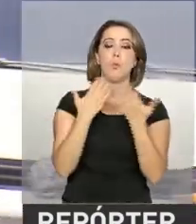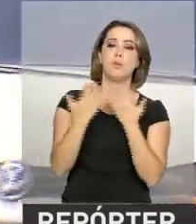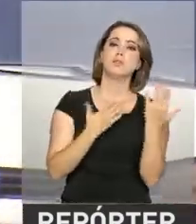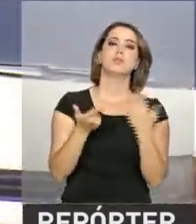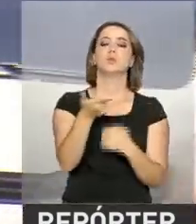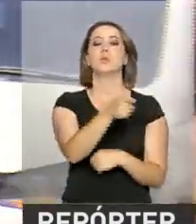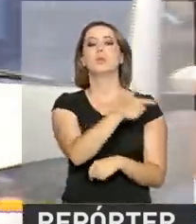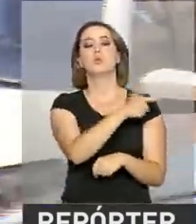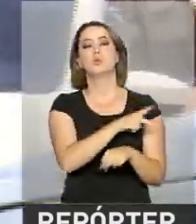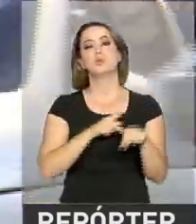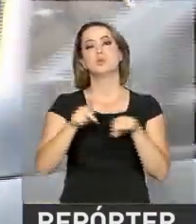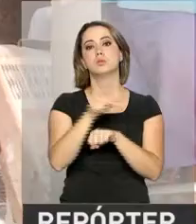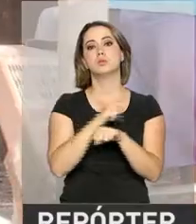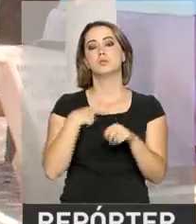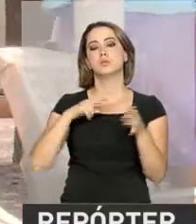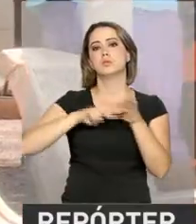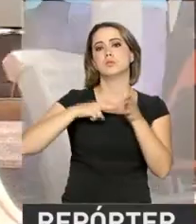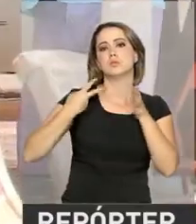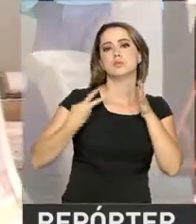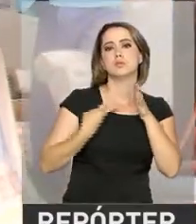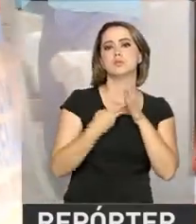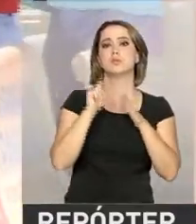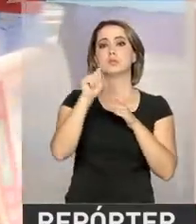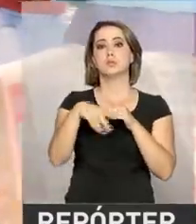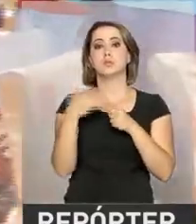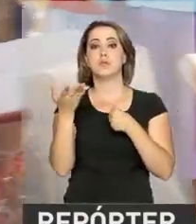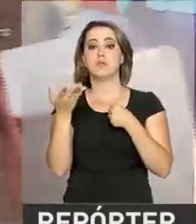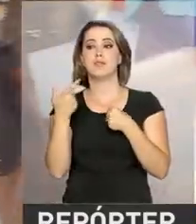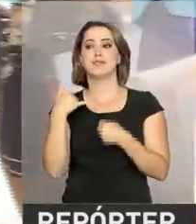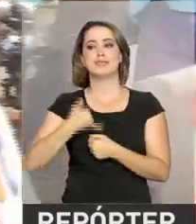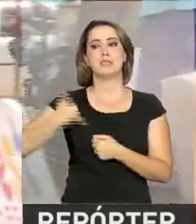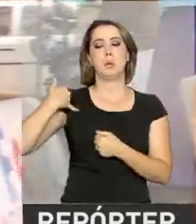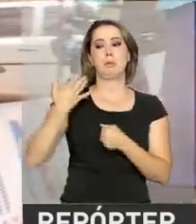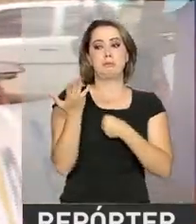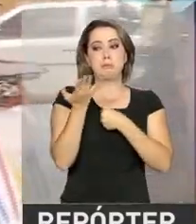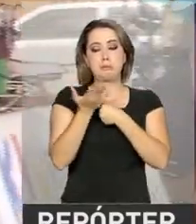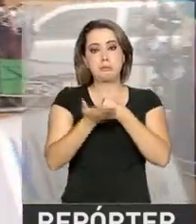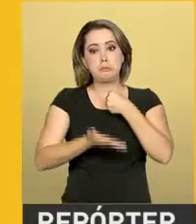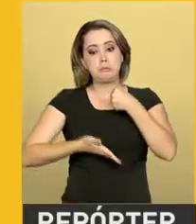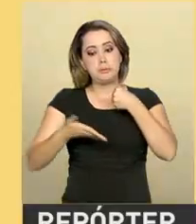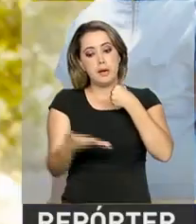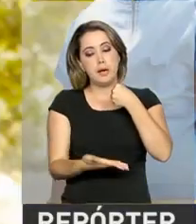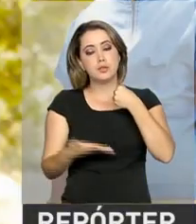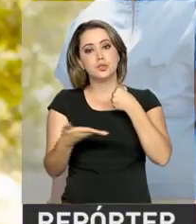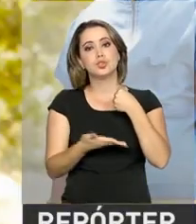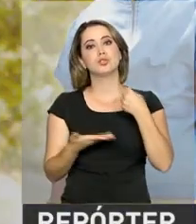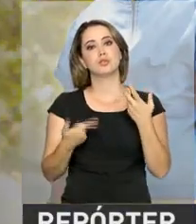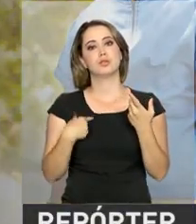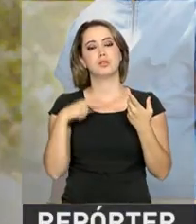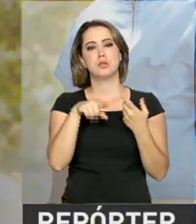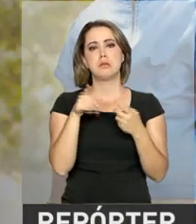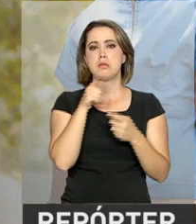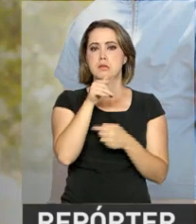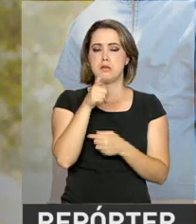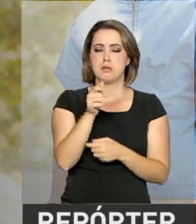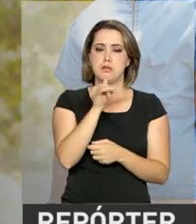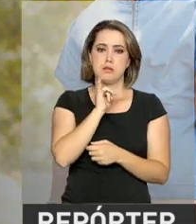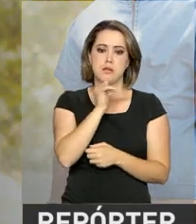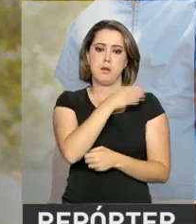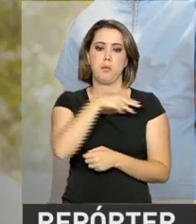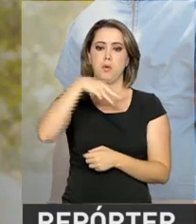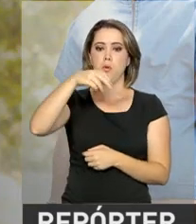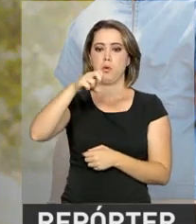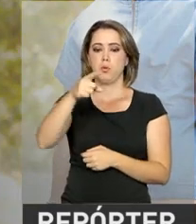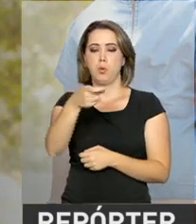com outros países, quer dizer que é uma das idades mais baixas do mundo. No México, a idade média é de